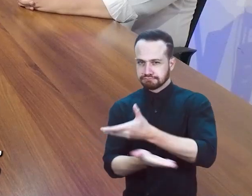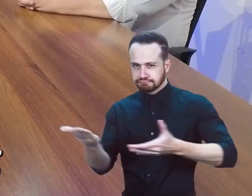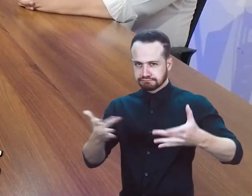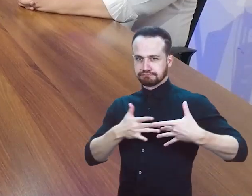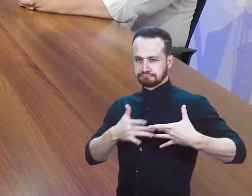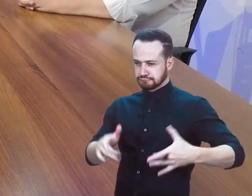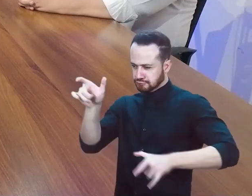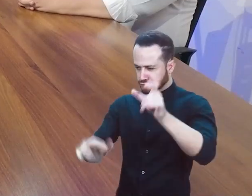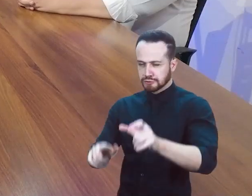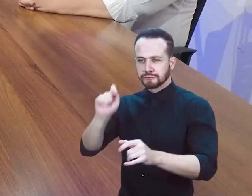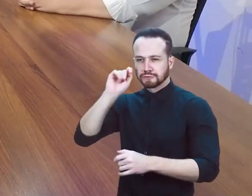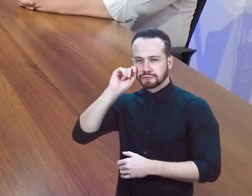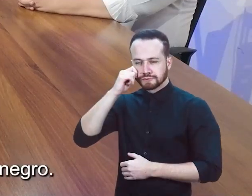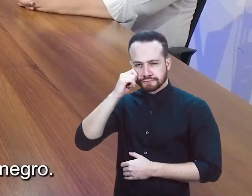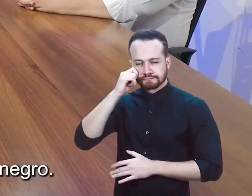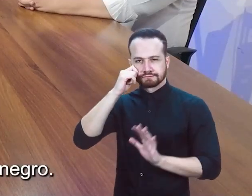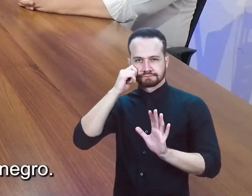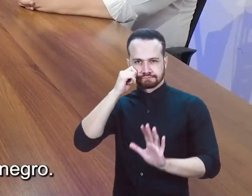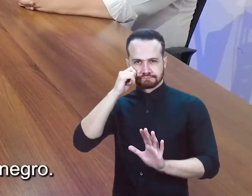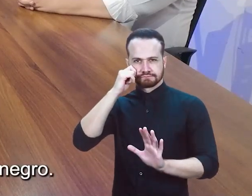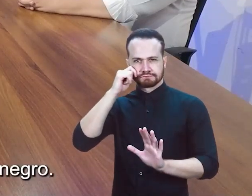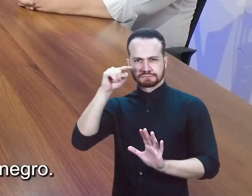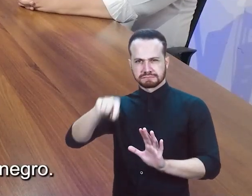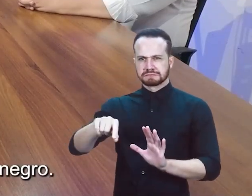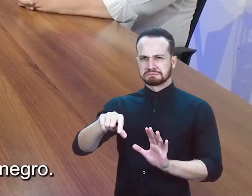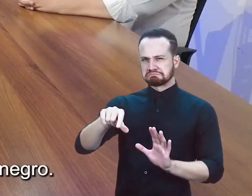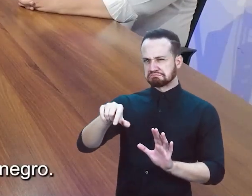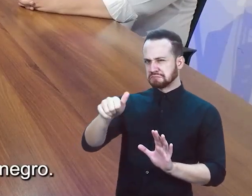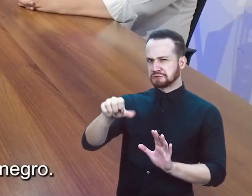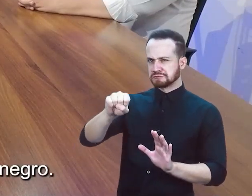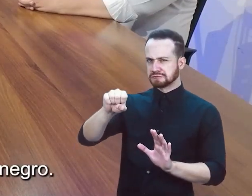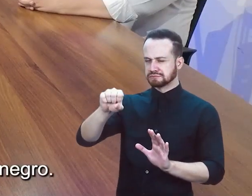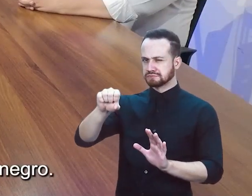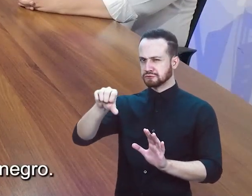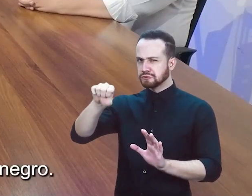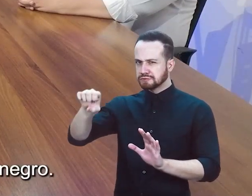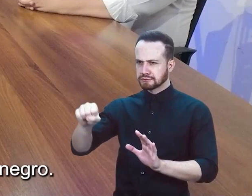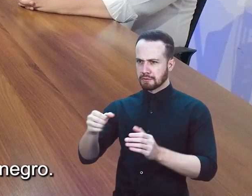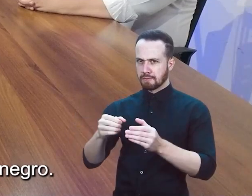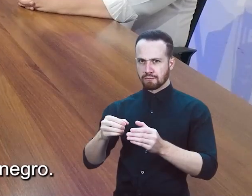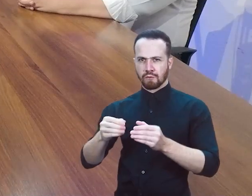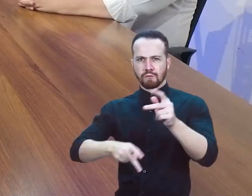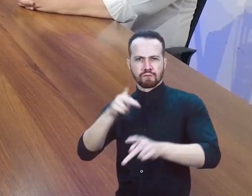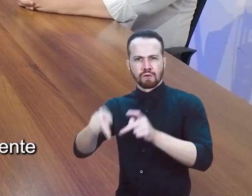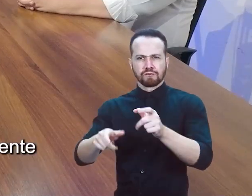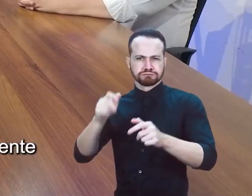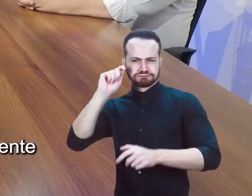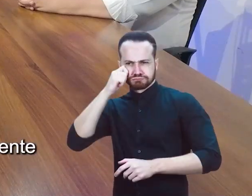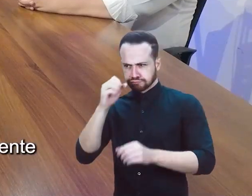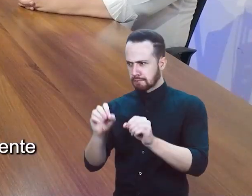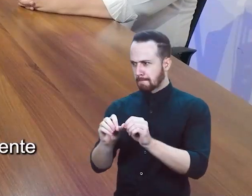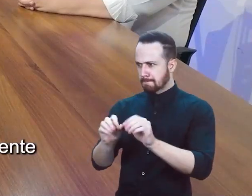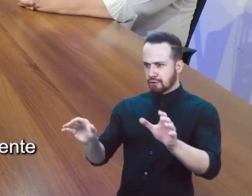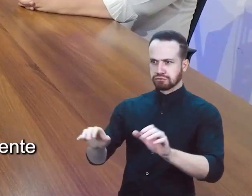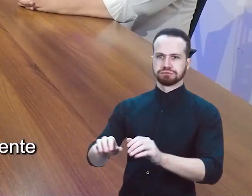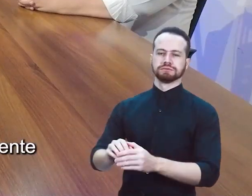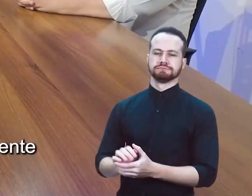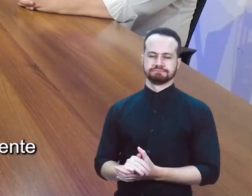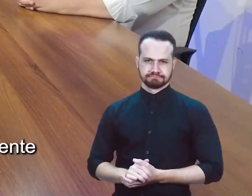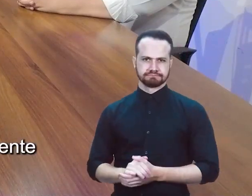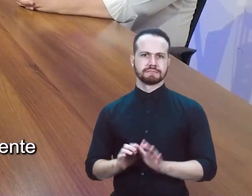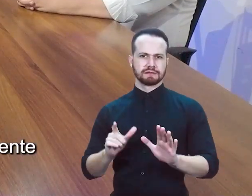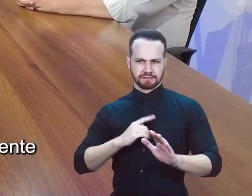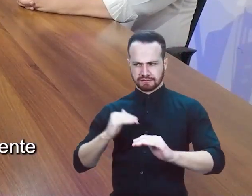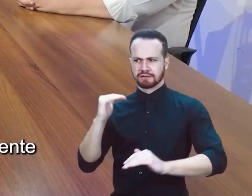desse povo, né? Ali, em 88, então, dá um boom o movimento negro. Então, houve evolução.